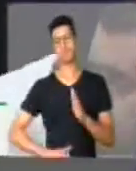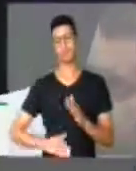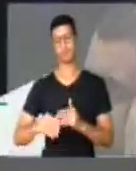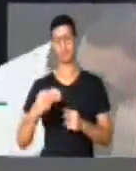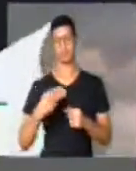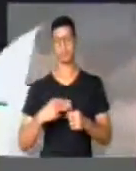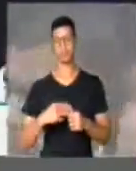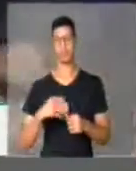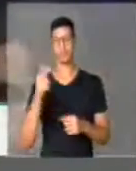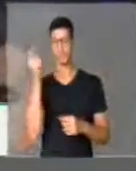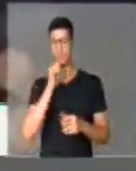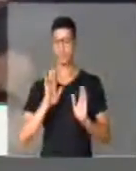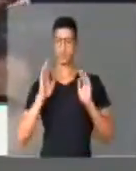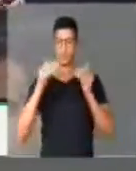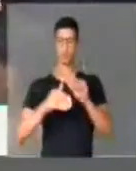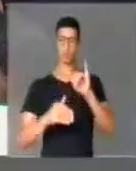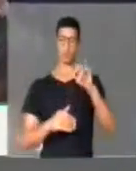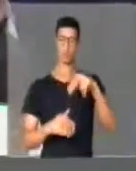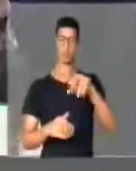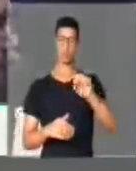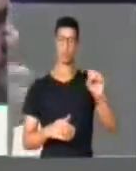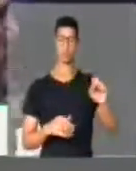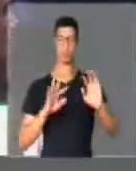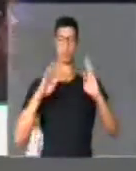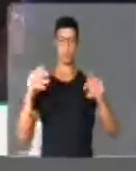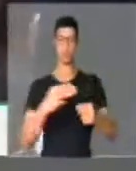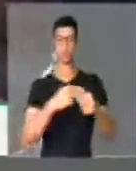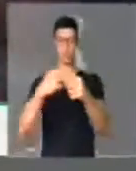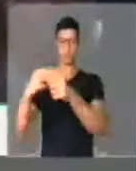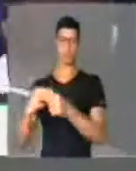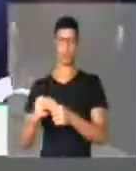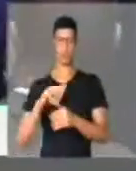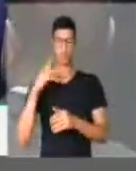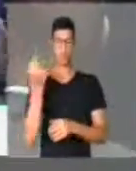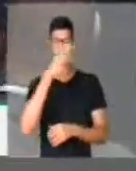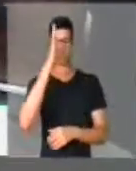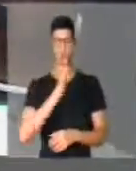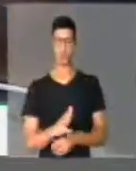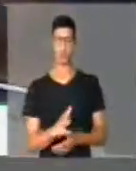aqueles municípios que concentram o INSS, que é de todos os municípios e de todos os brasileiros.